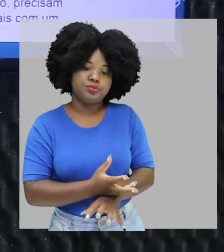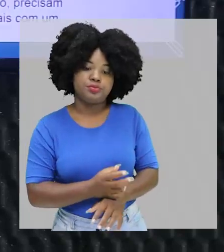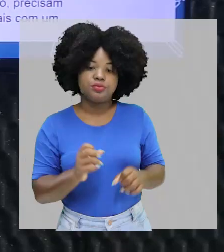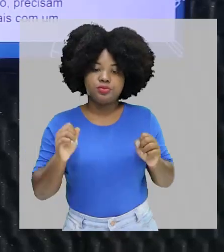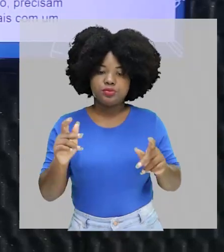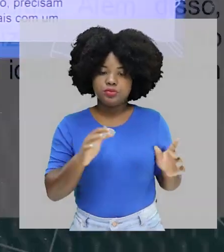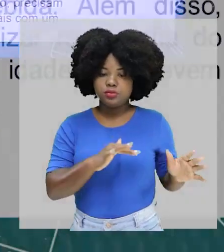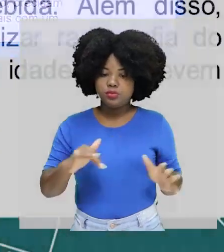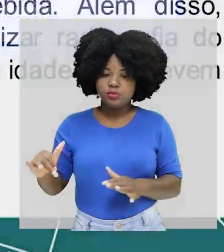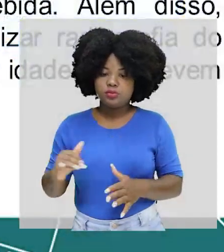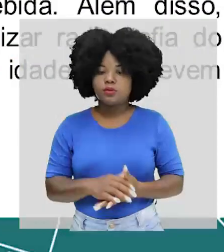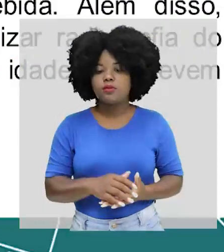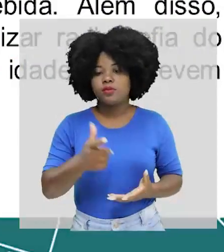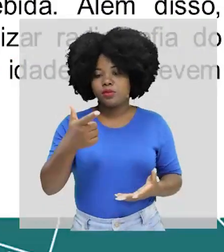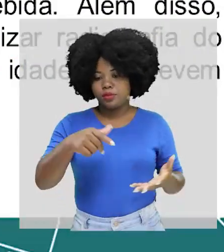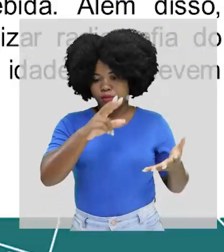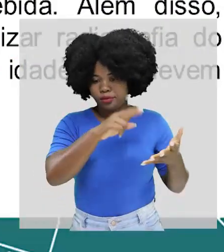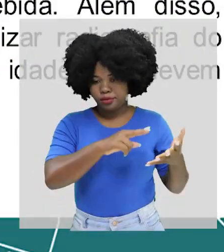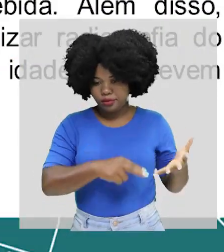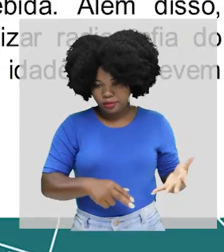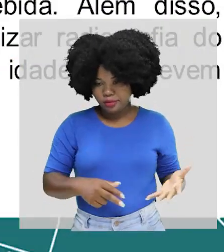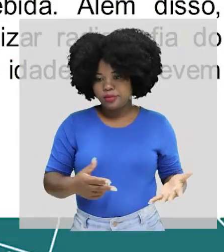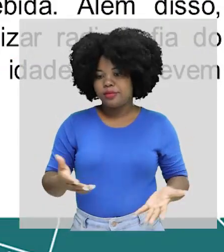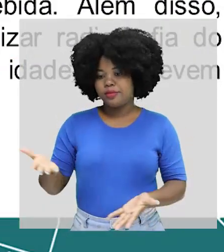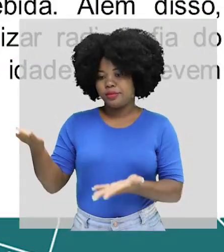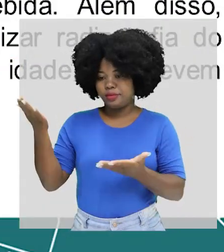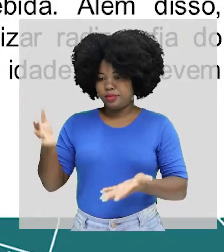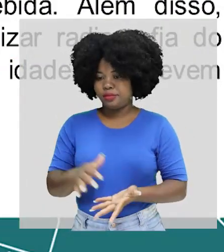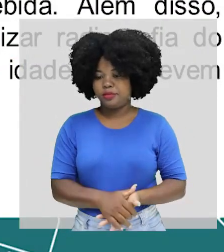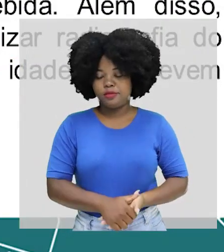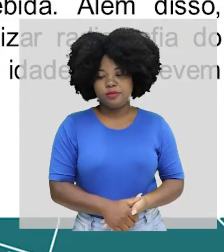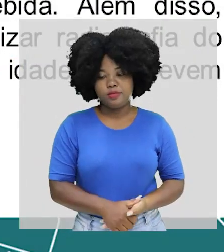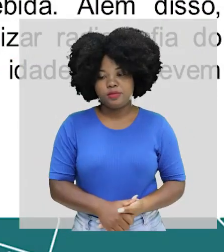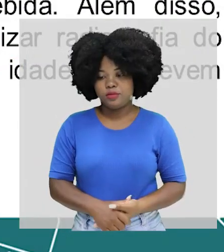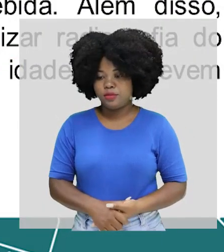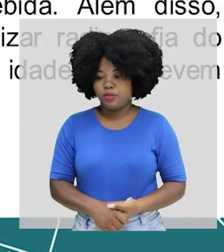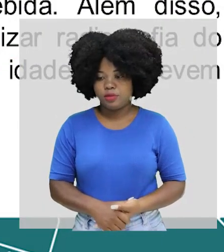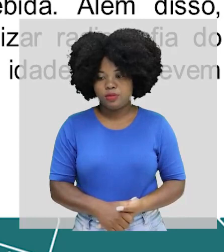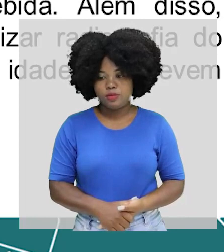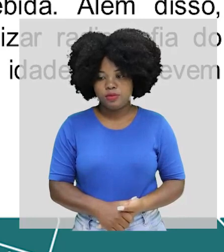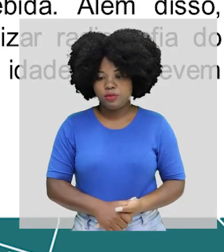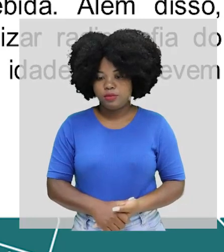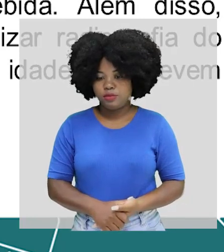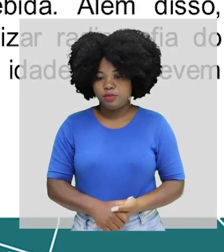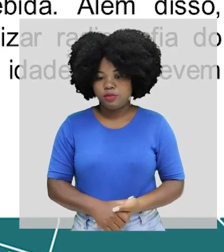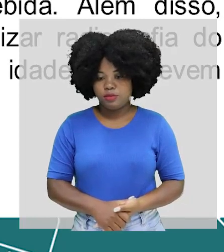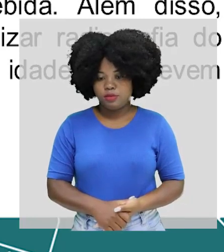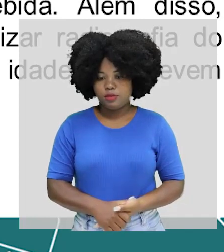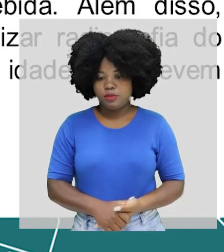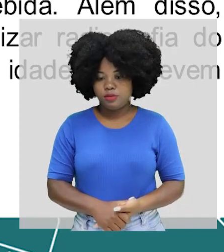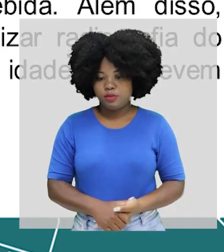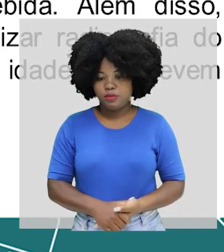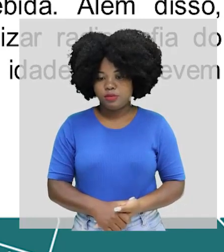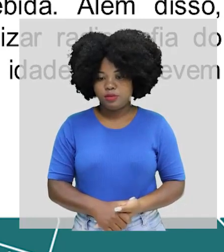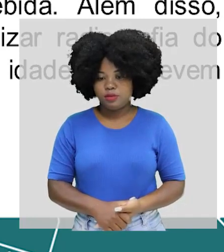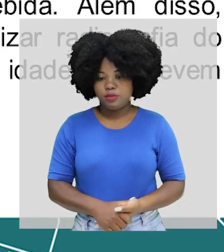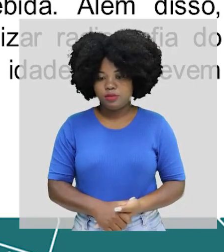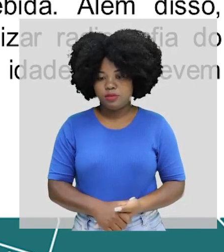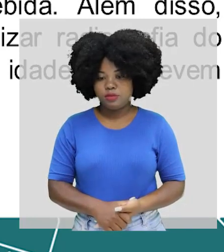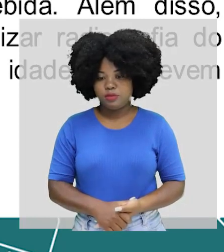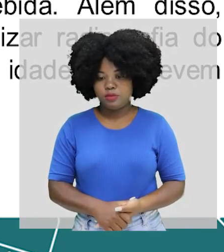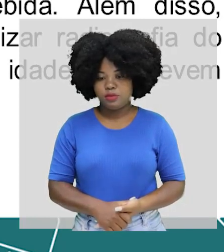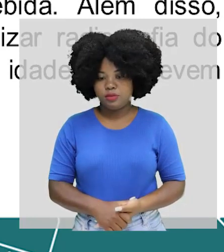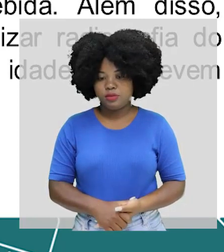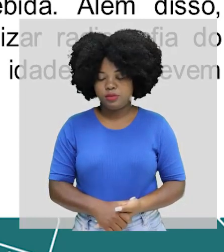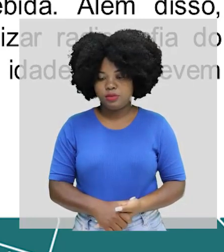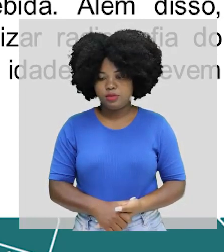turma? A exposição excessiva a esses raios, os raios-x, pode causar sérios danos